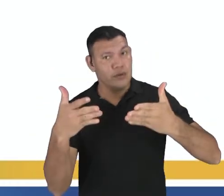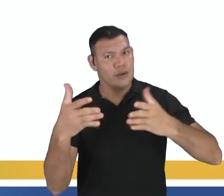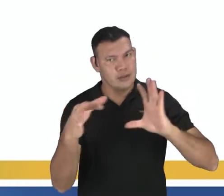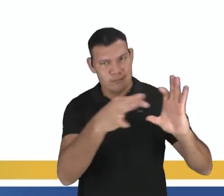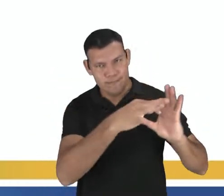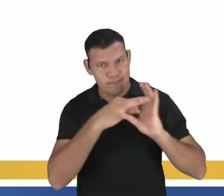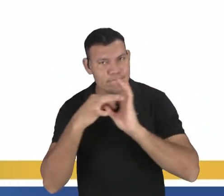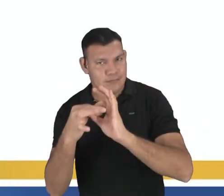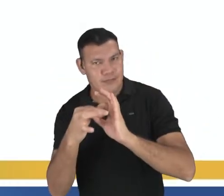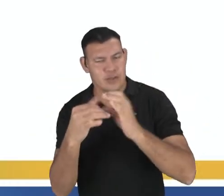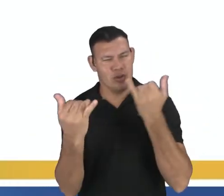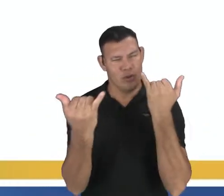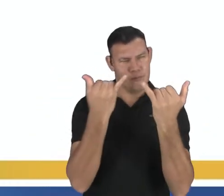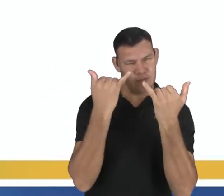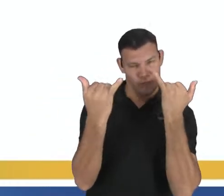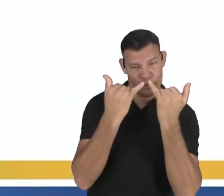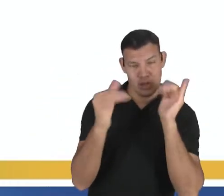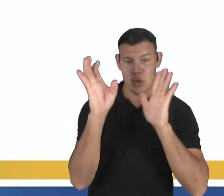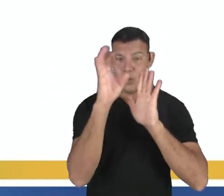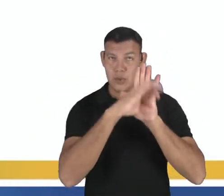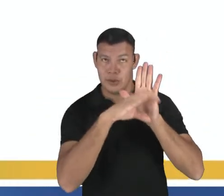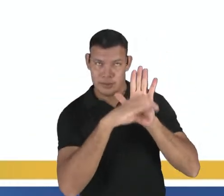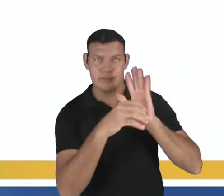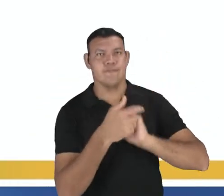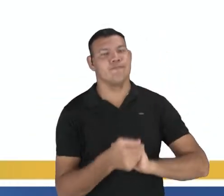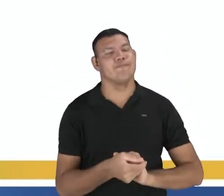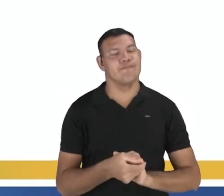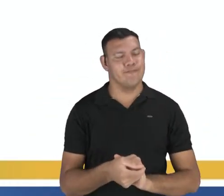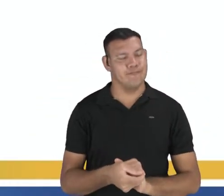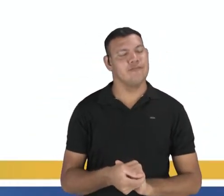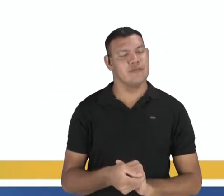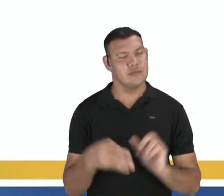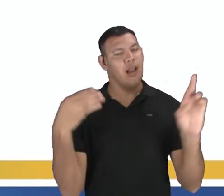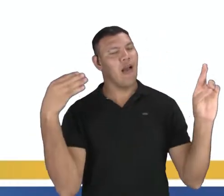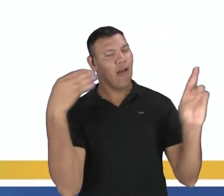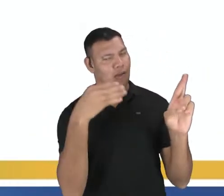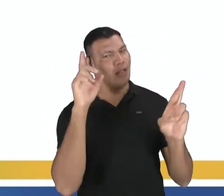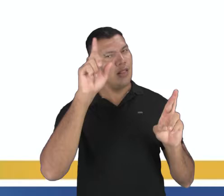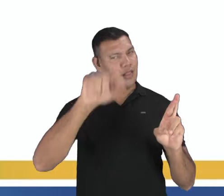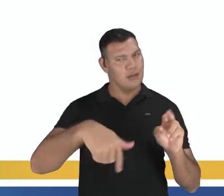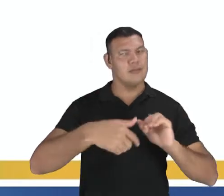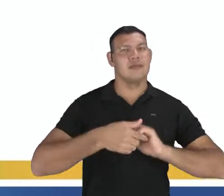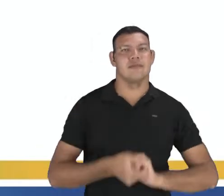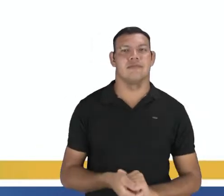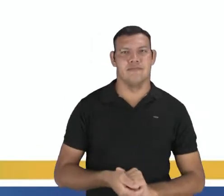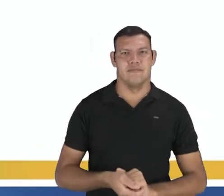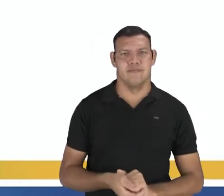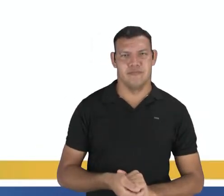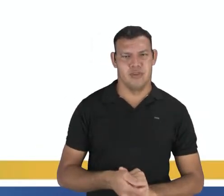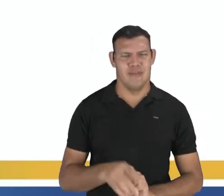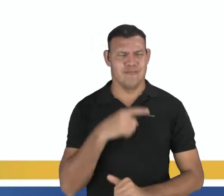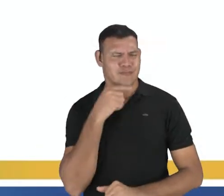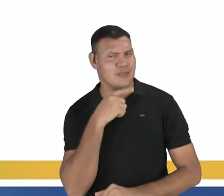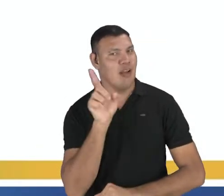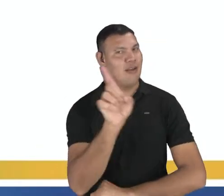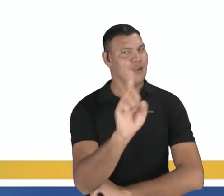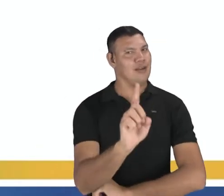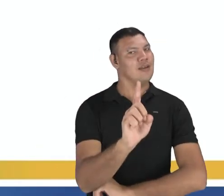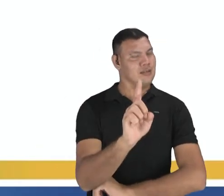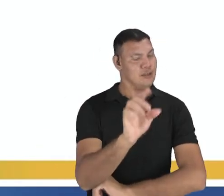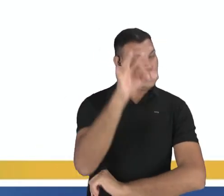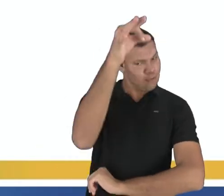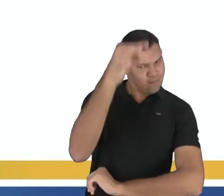que traz informações, conceitos, função referencial. Não bombeia, não. É isso